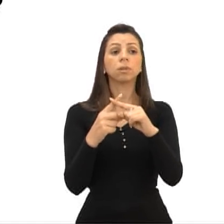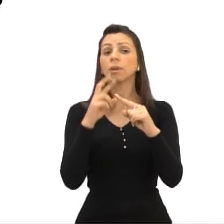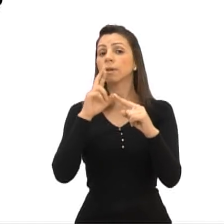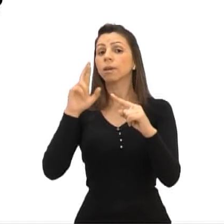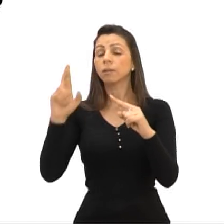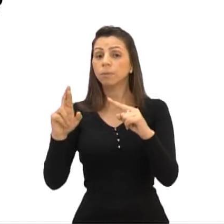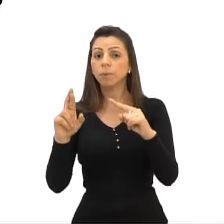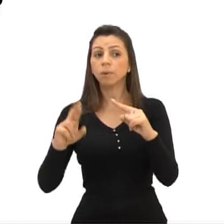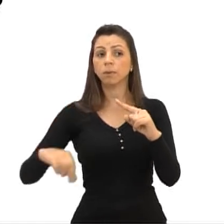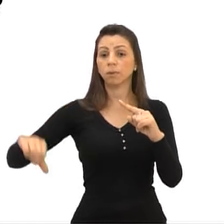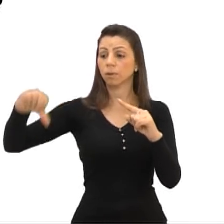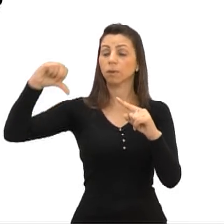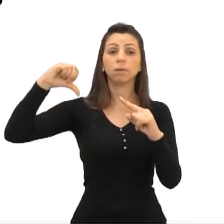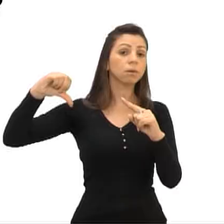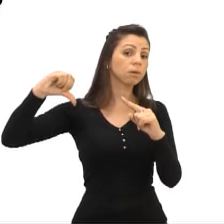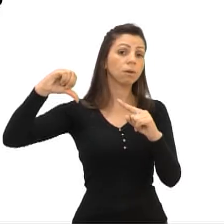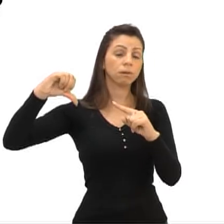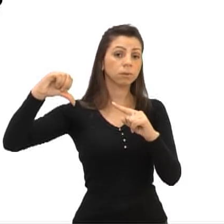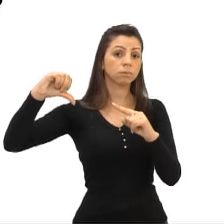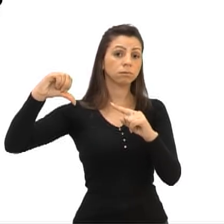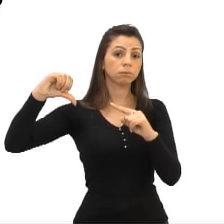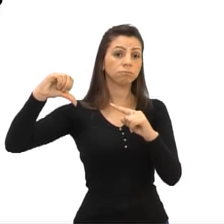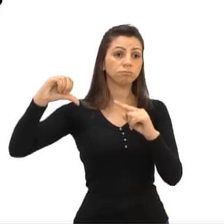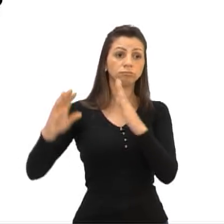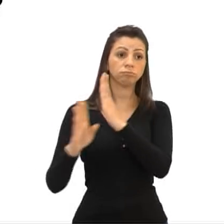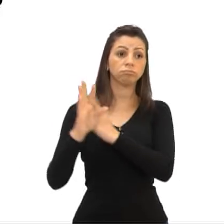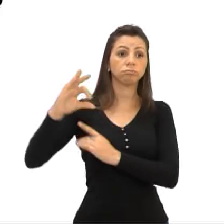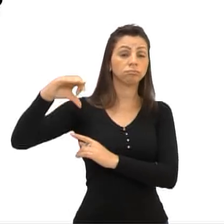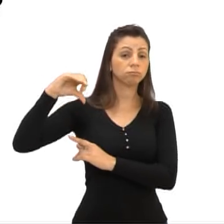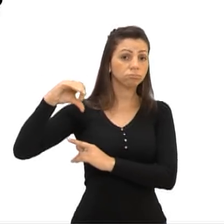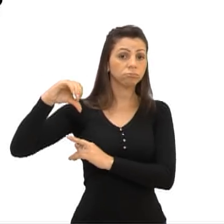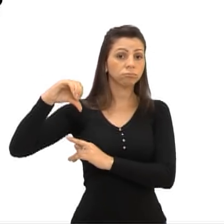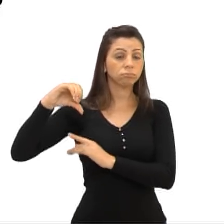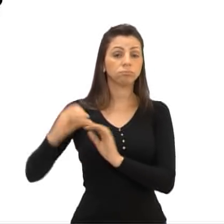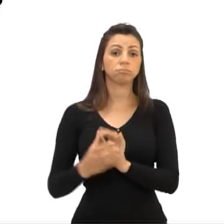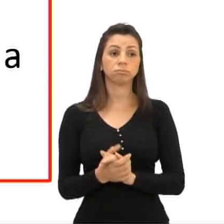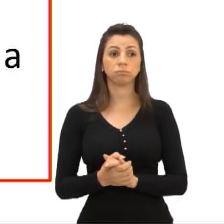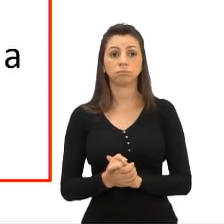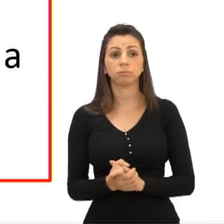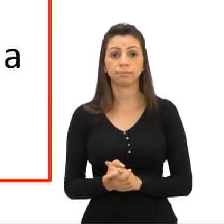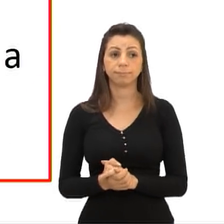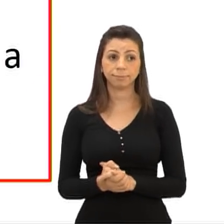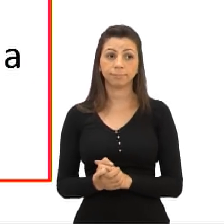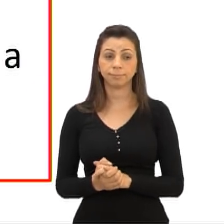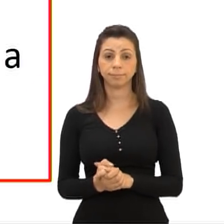por 3, que você encontraria esse resultado, esse termo?